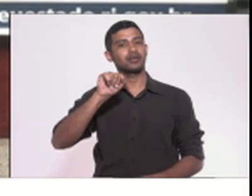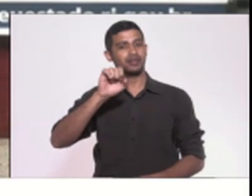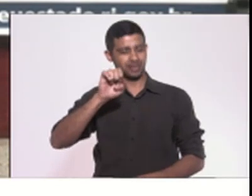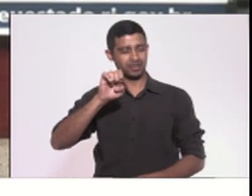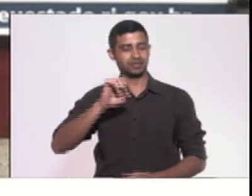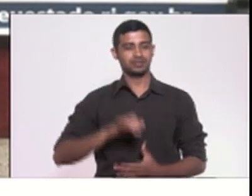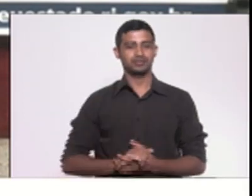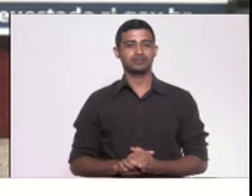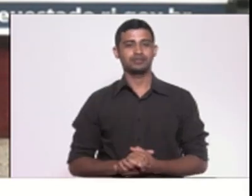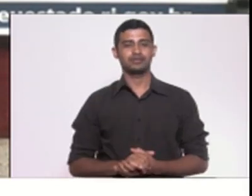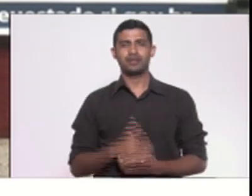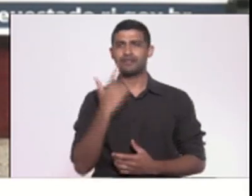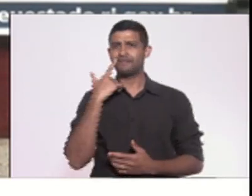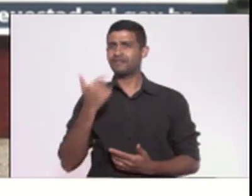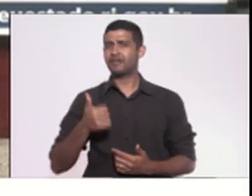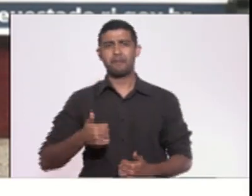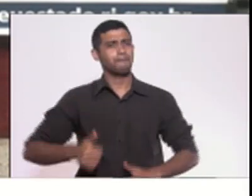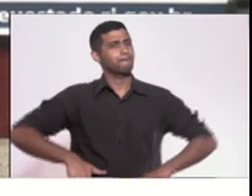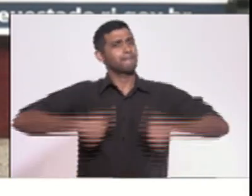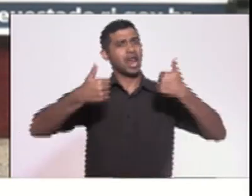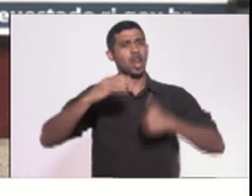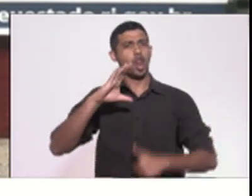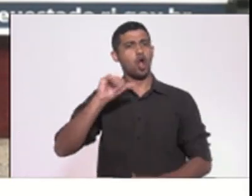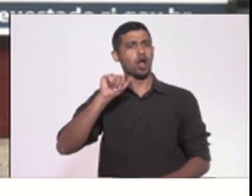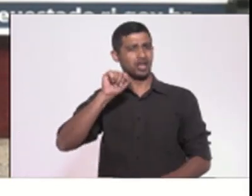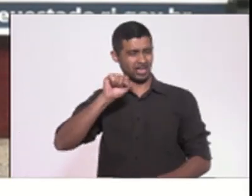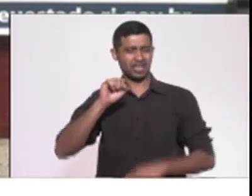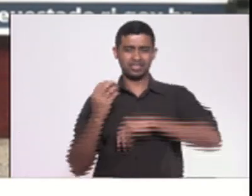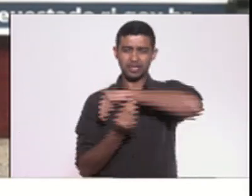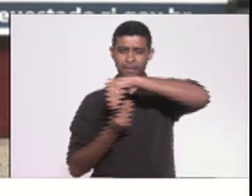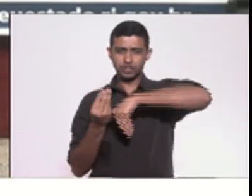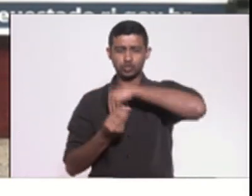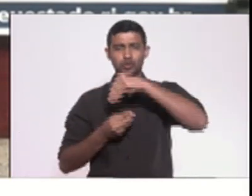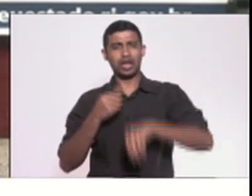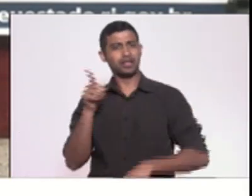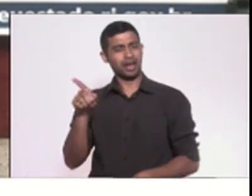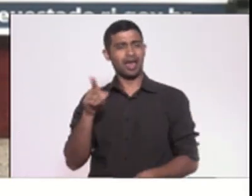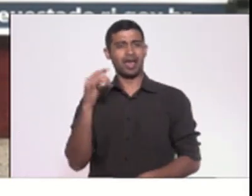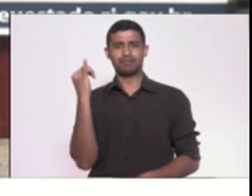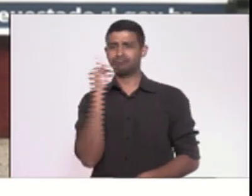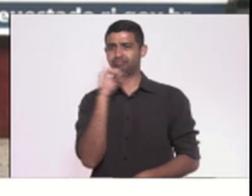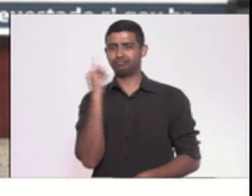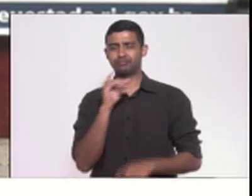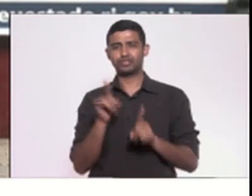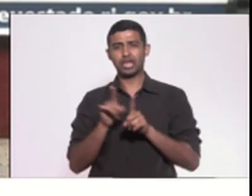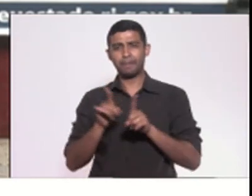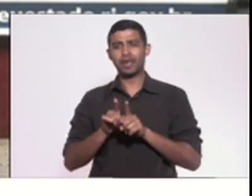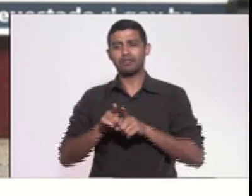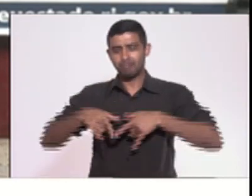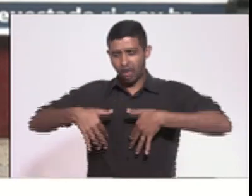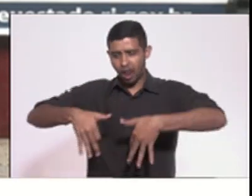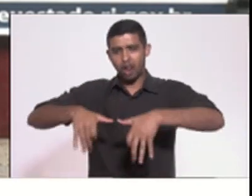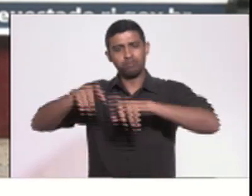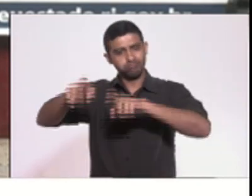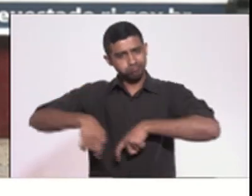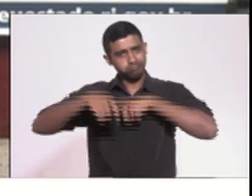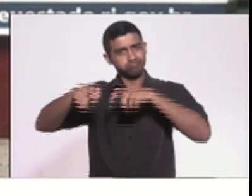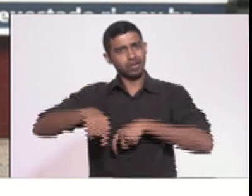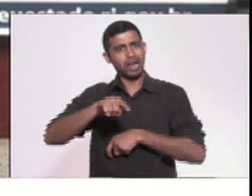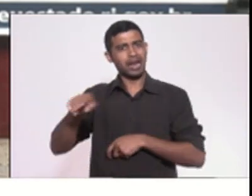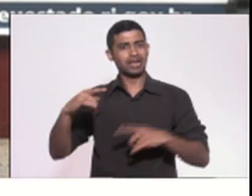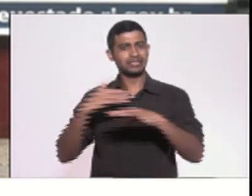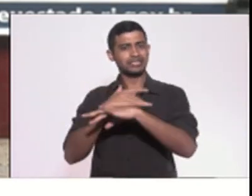maior case de cluster que junta energia e agricultura, fica na cidade de Reims, e a gente